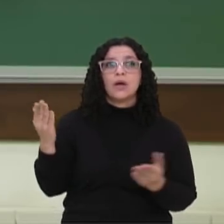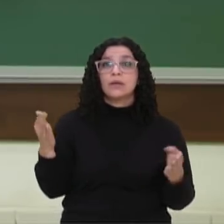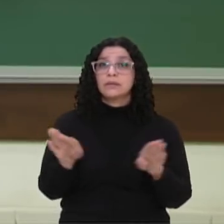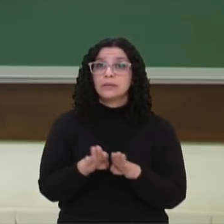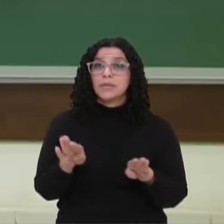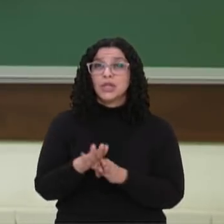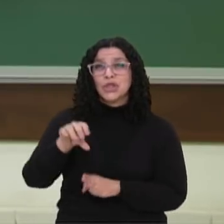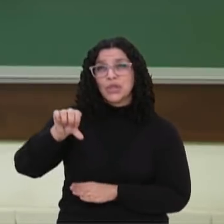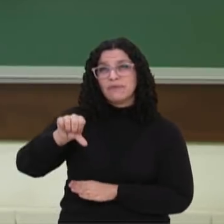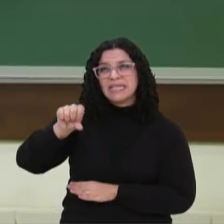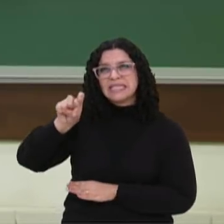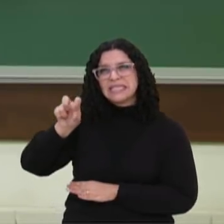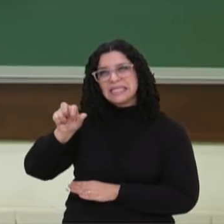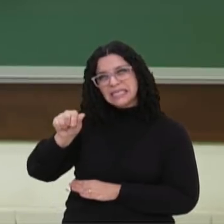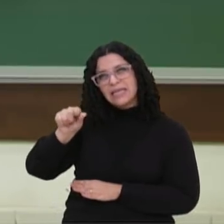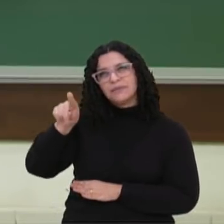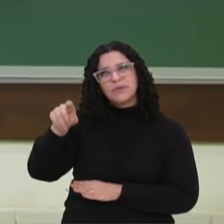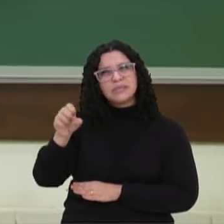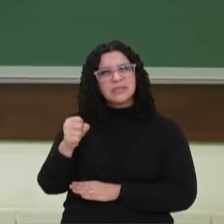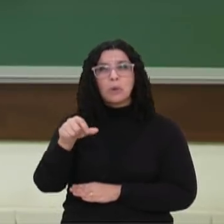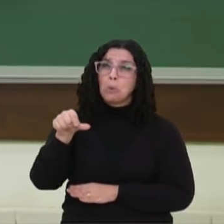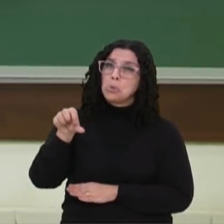ó, 97,5 ou